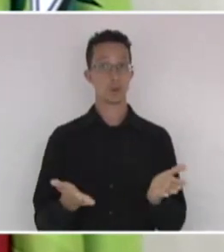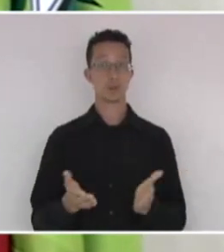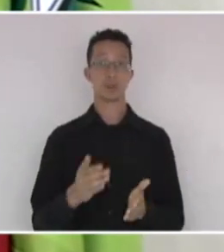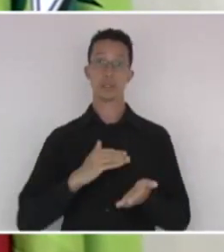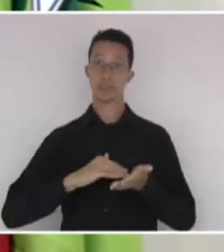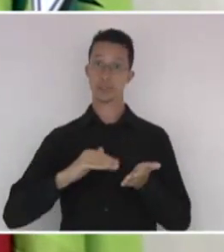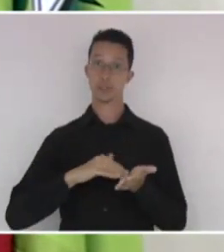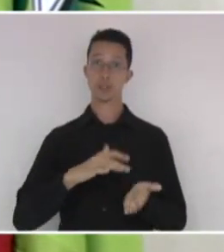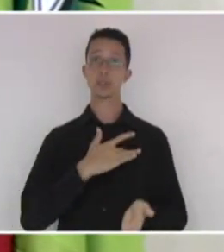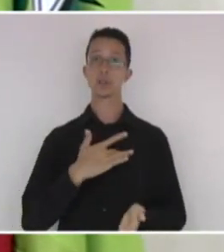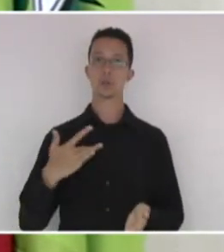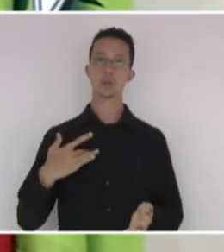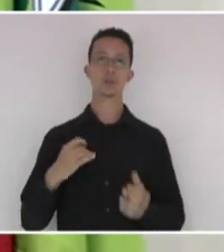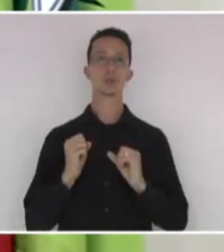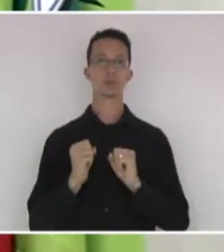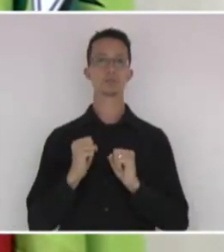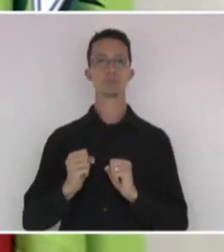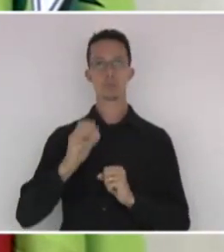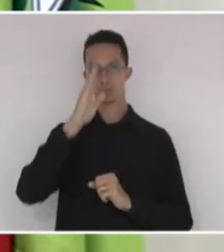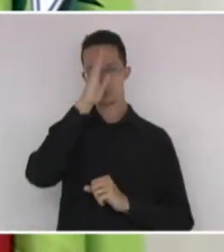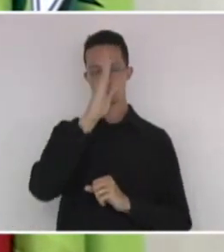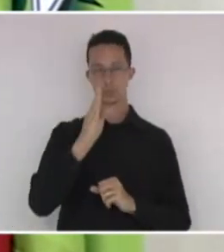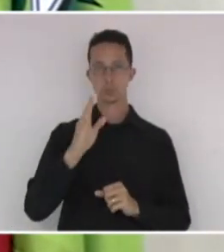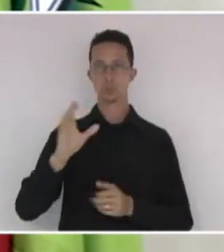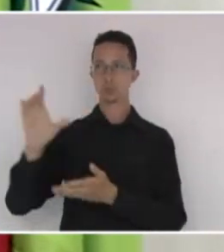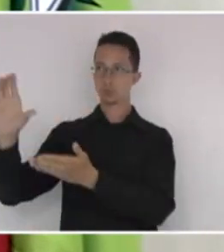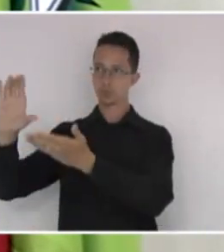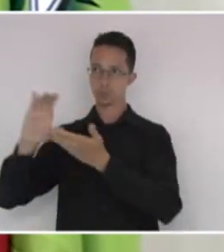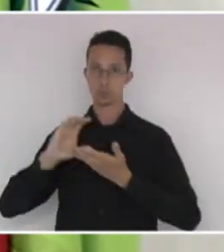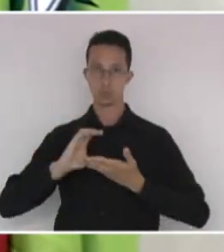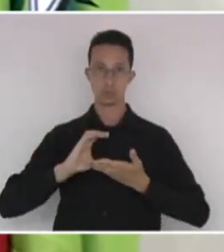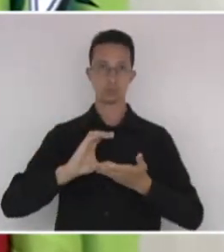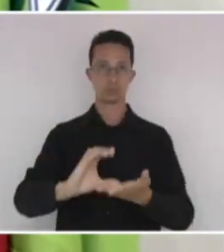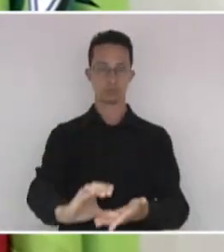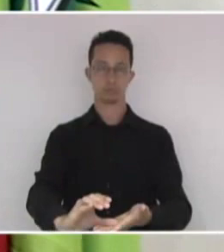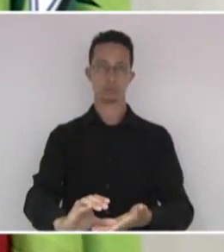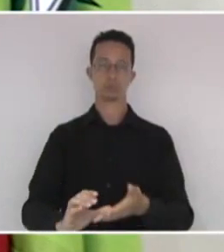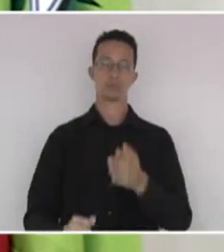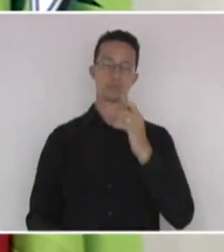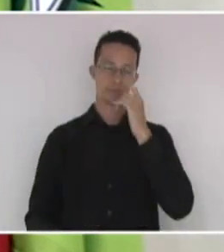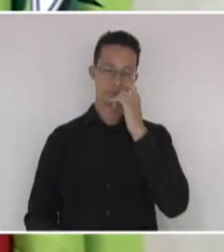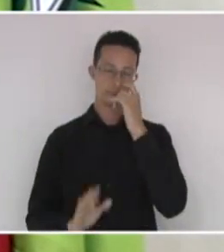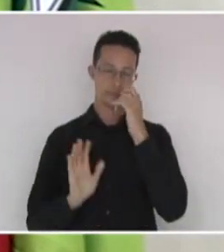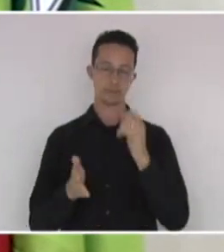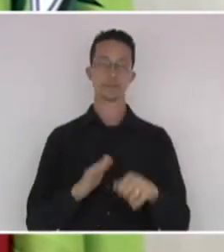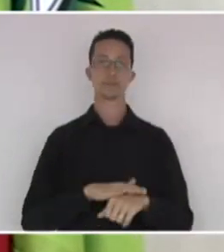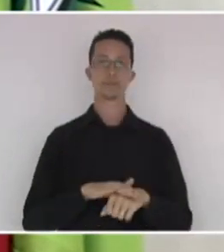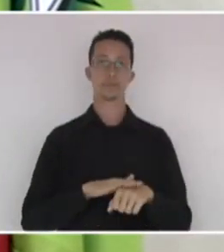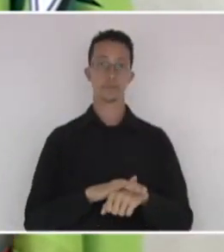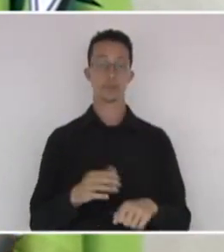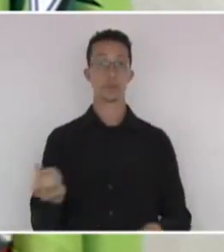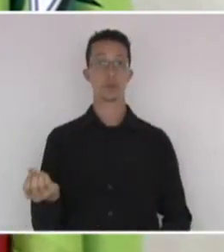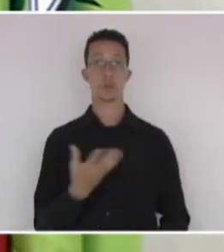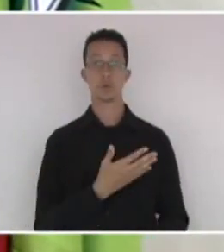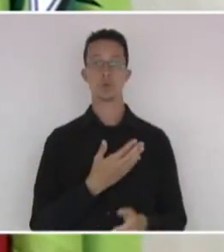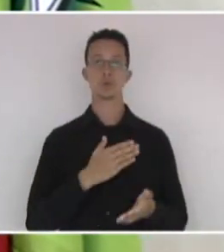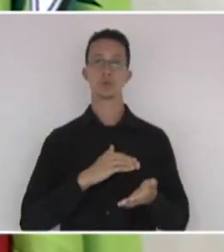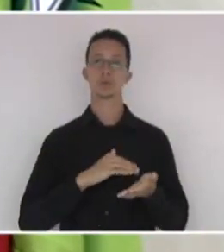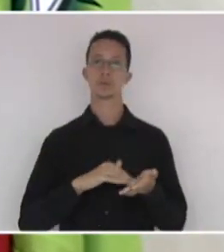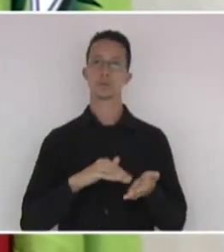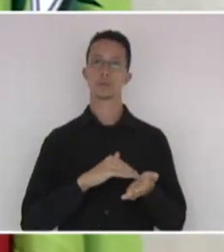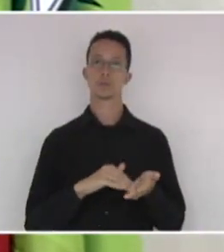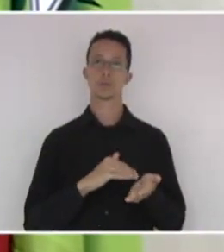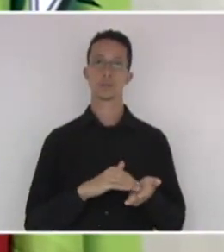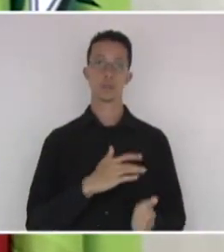efetivamente assumir as rédeas do programa. Temos conversado com o novo secretário da Saúde, nosso deputado Vicente